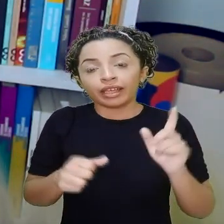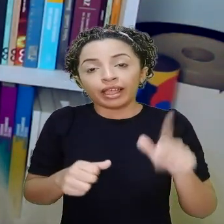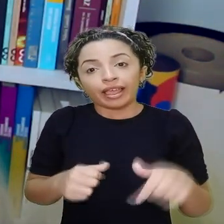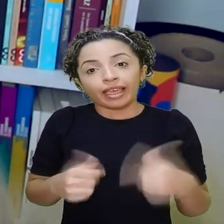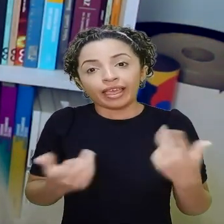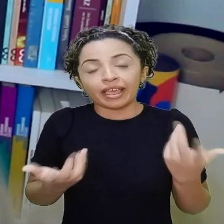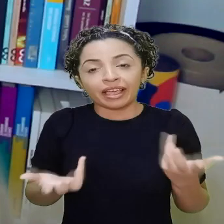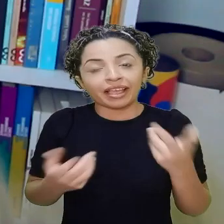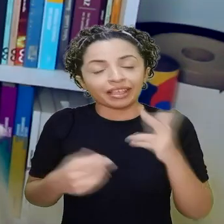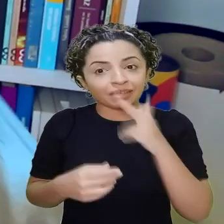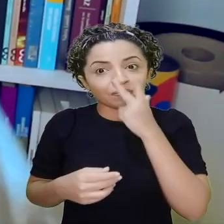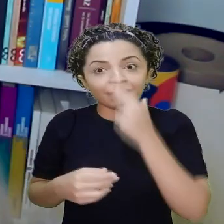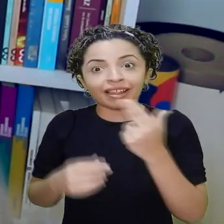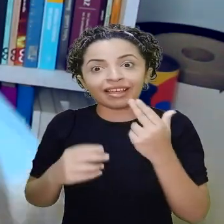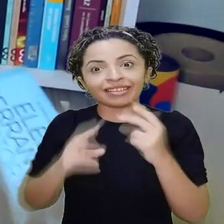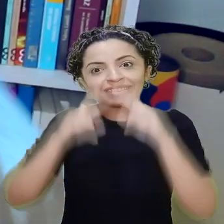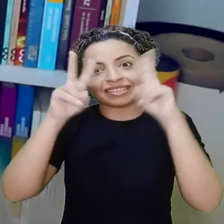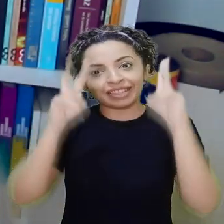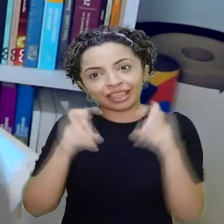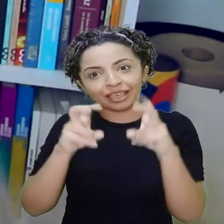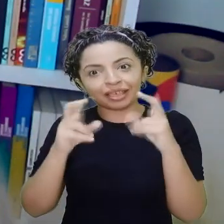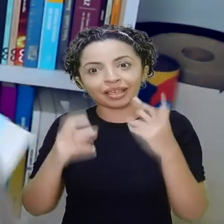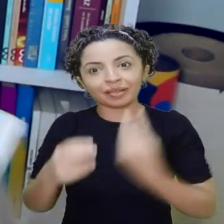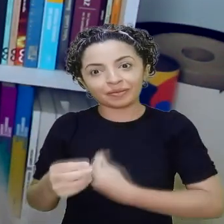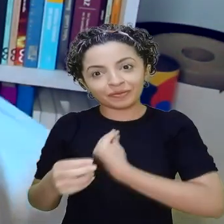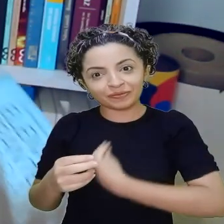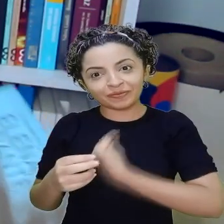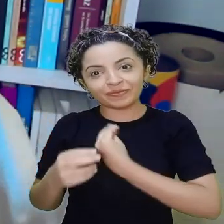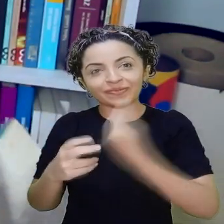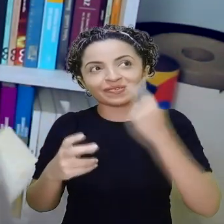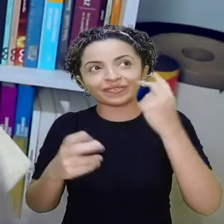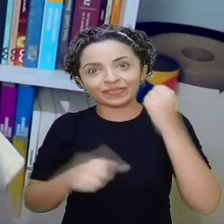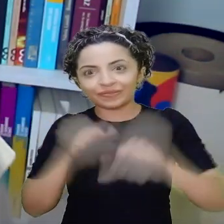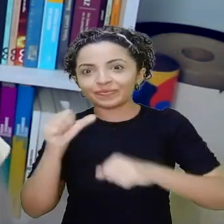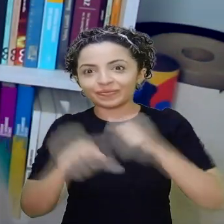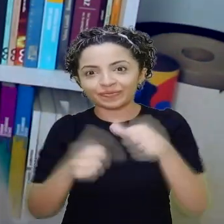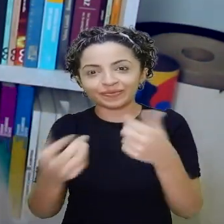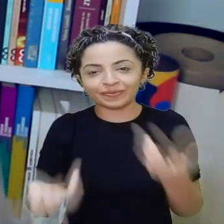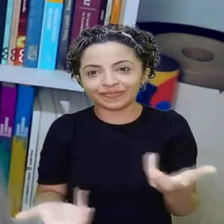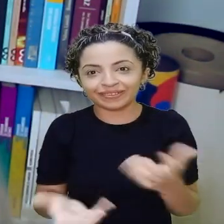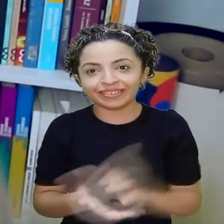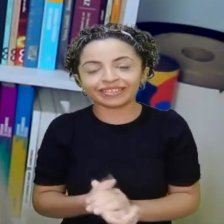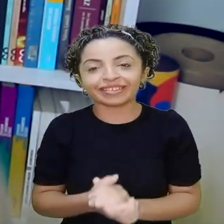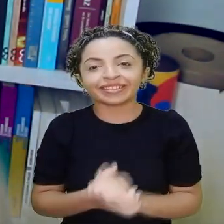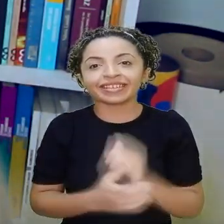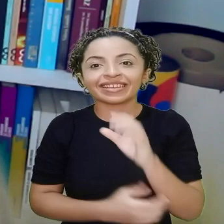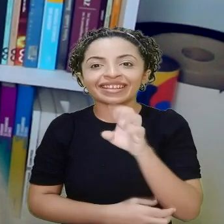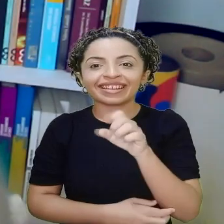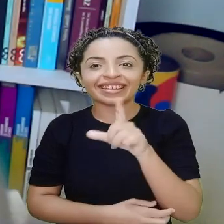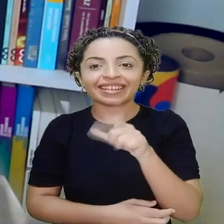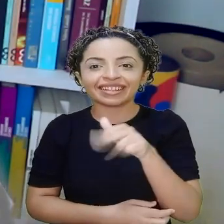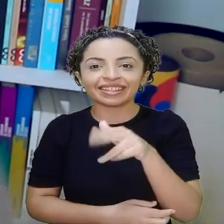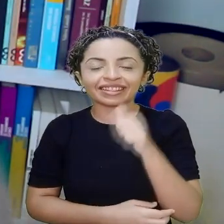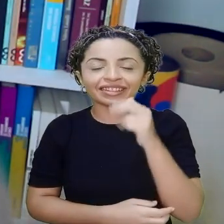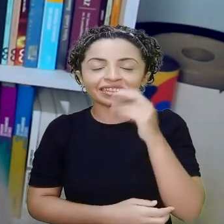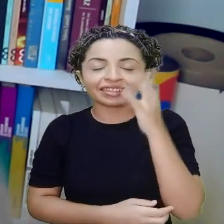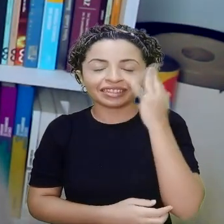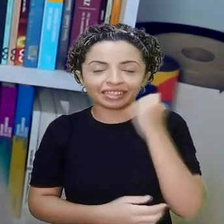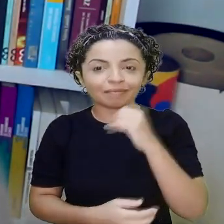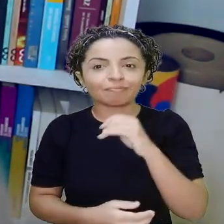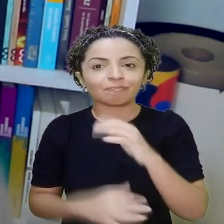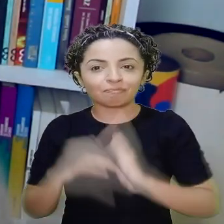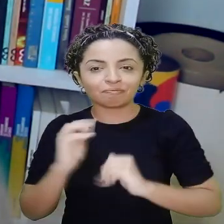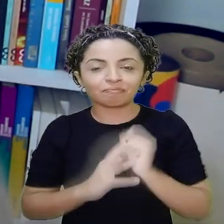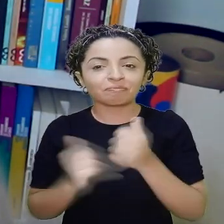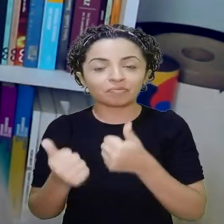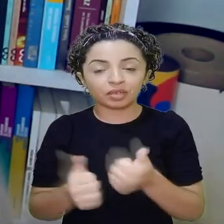Até as pautas vão mudando, né? As pautas da vida vão mudando e a Helena Ferrante faz isso muito bem feito.